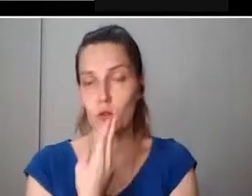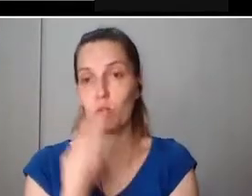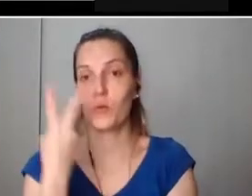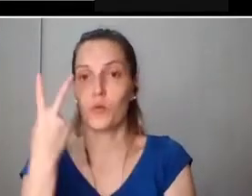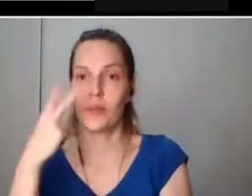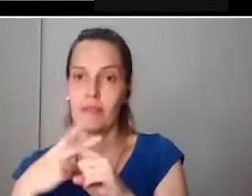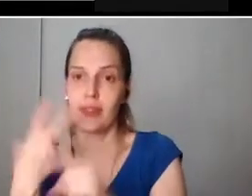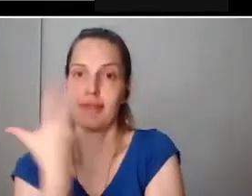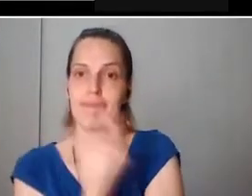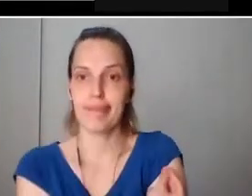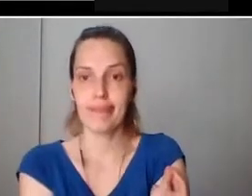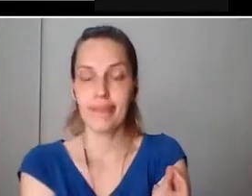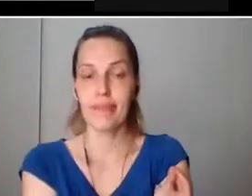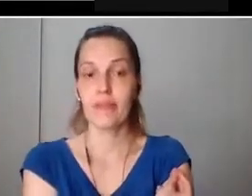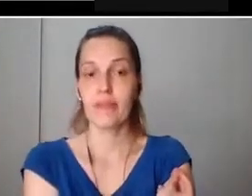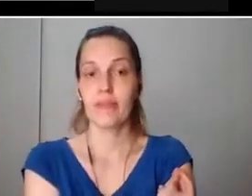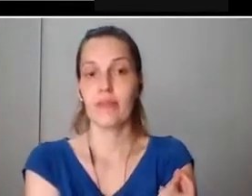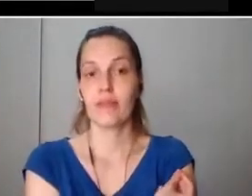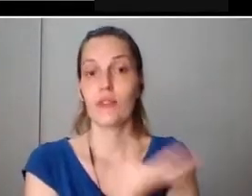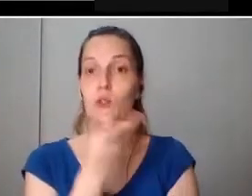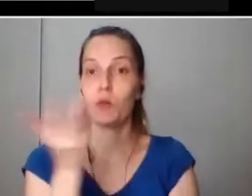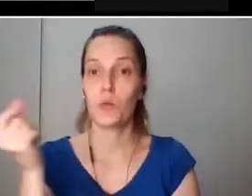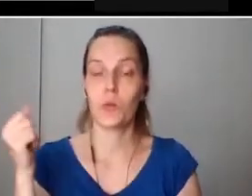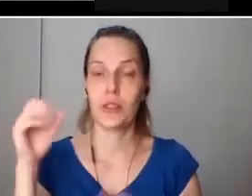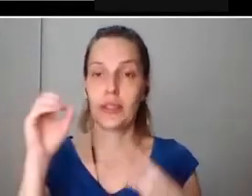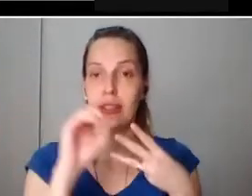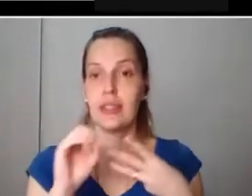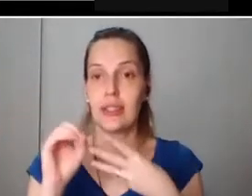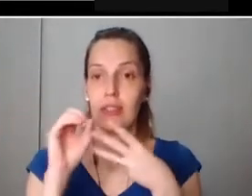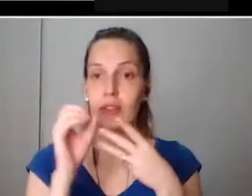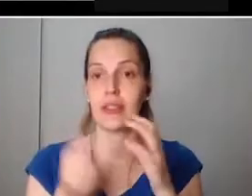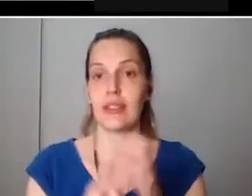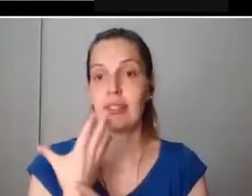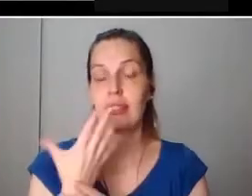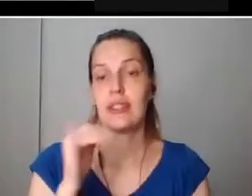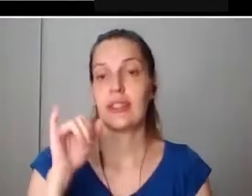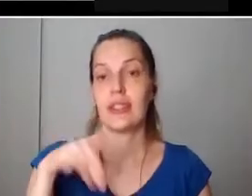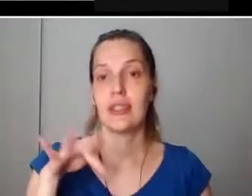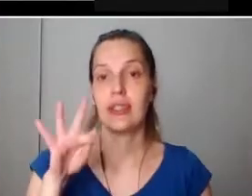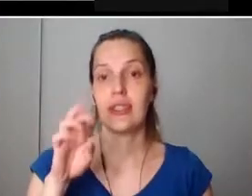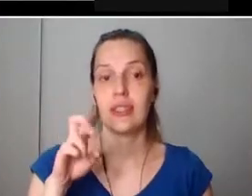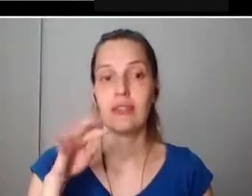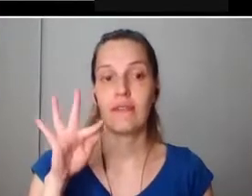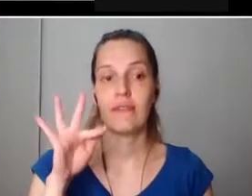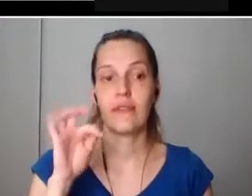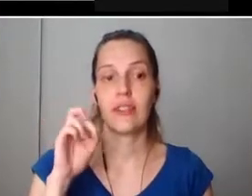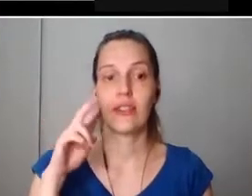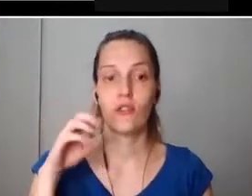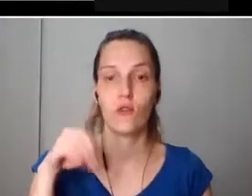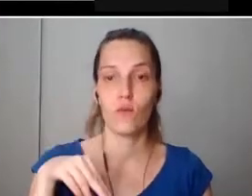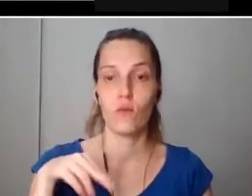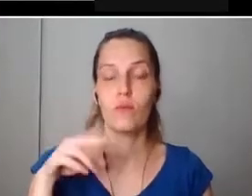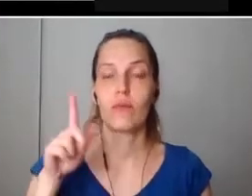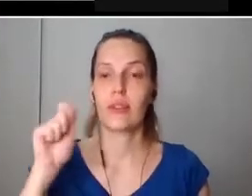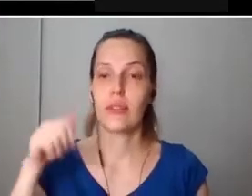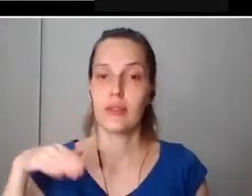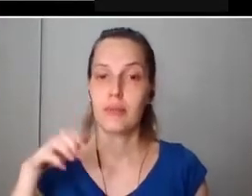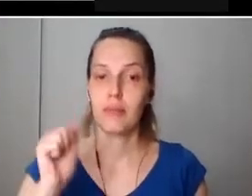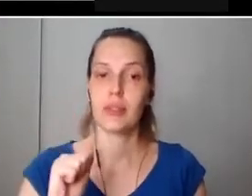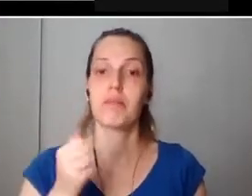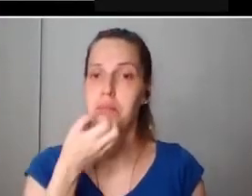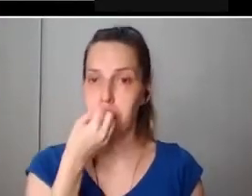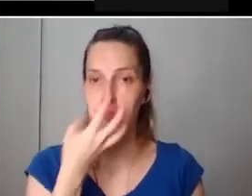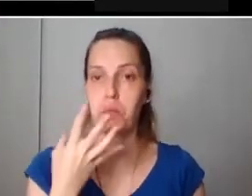quantidade de células que estão fazendo interferon gama, isso é uma boa medida de proteção por célula T, né, que fica mais ou menos aqui